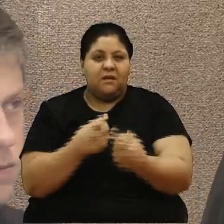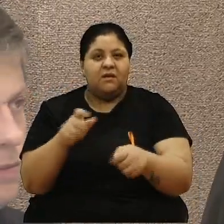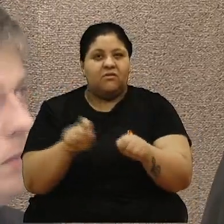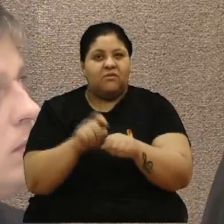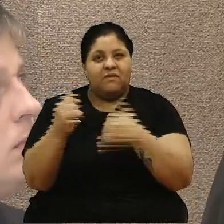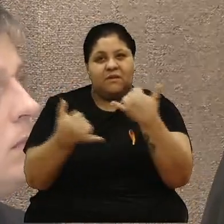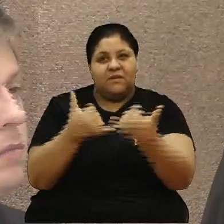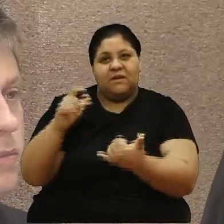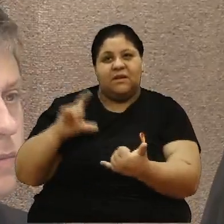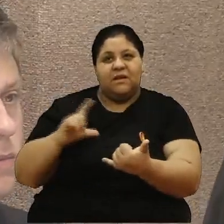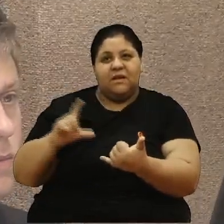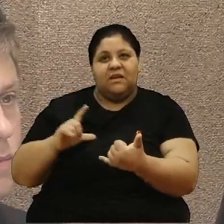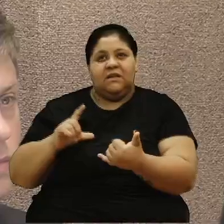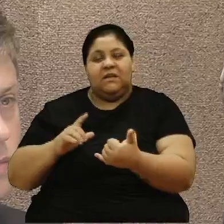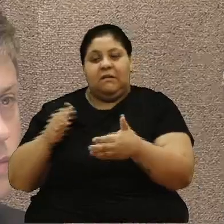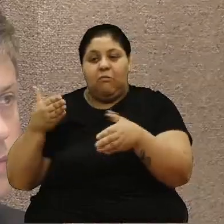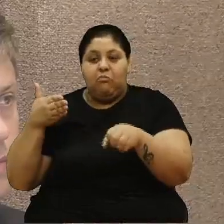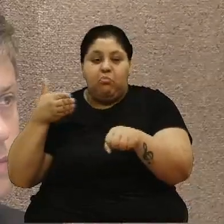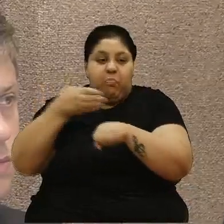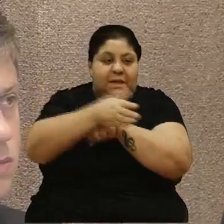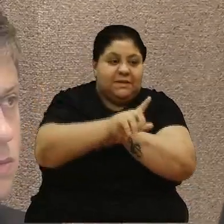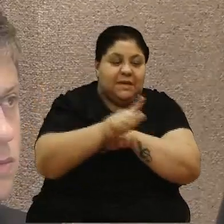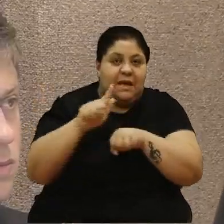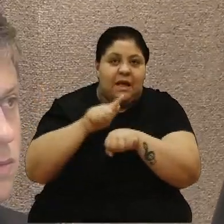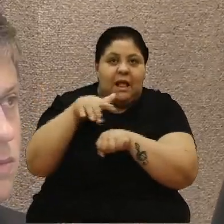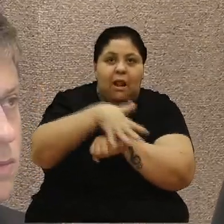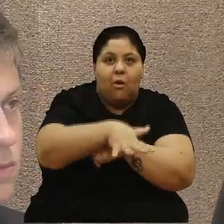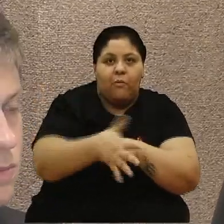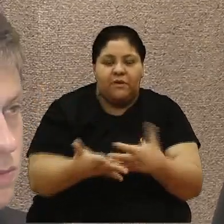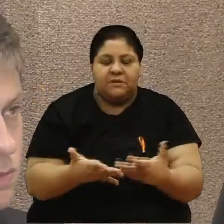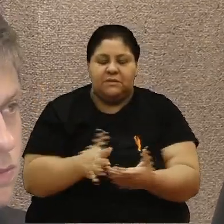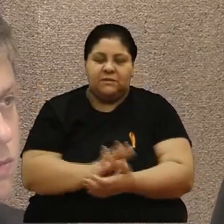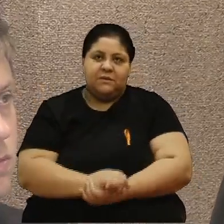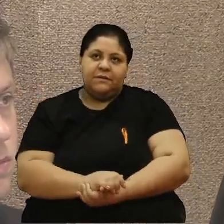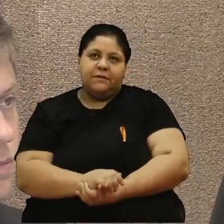brincadeira, né? Teria que aterrar Galópolis, né? Mas